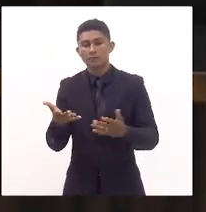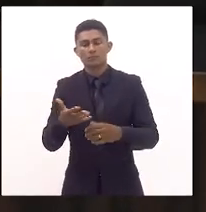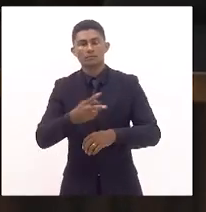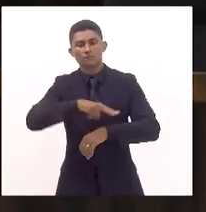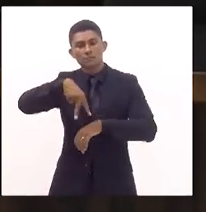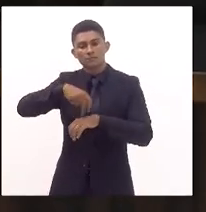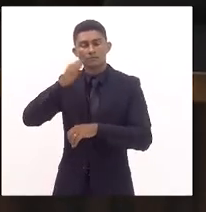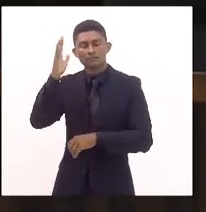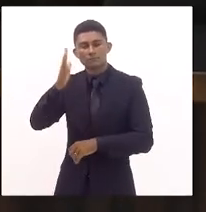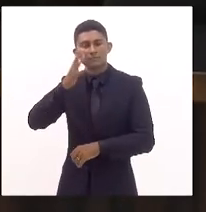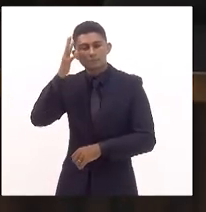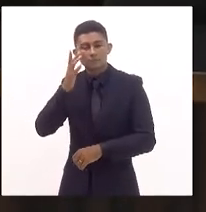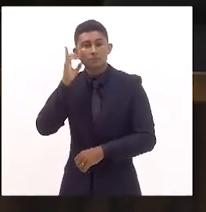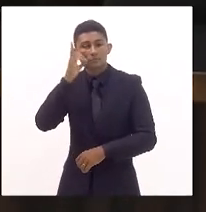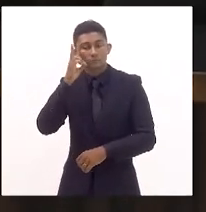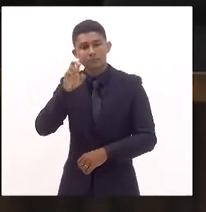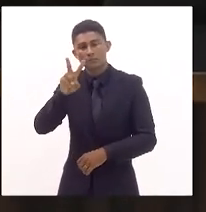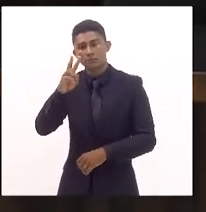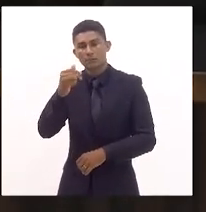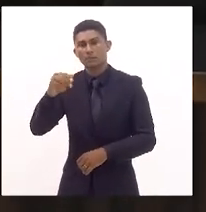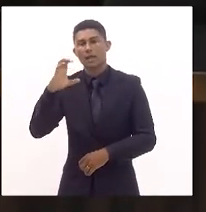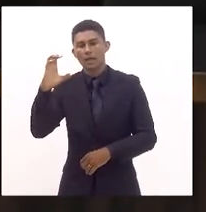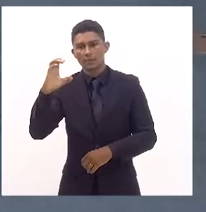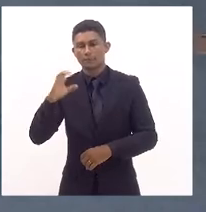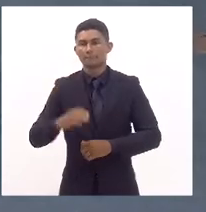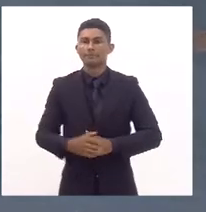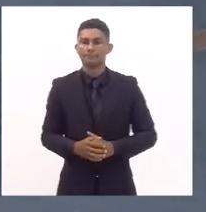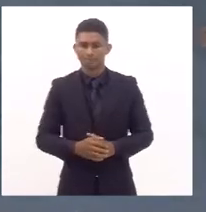orador inscrito é o nobre deputado Valdeque Carneiro.